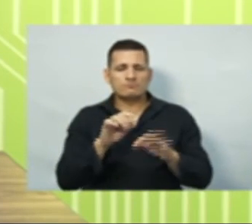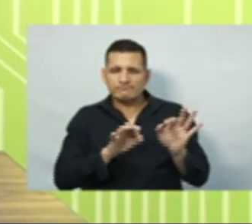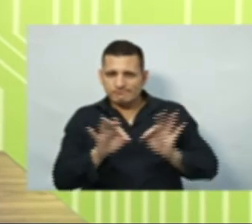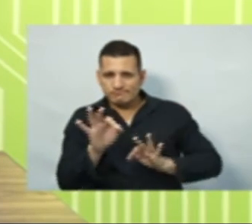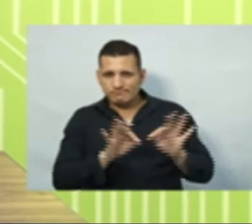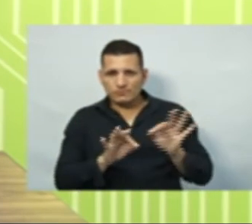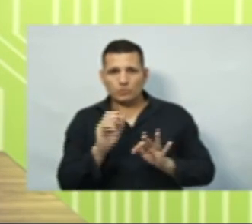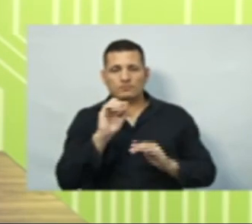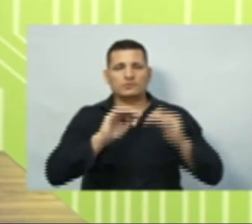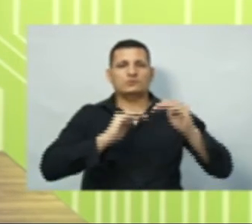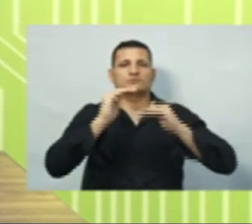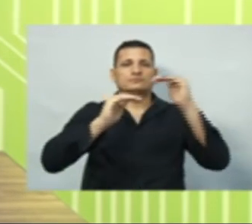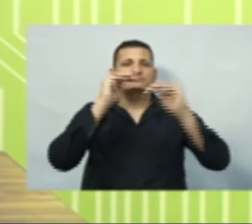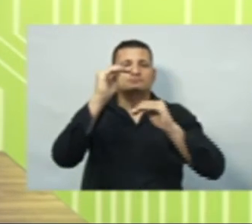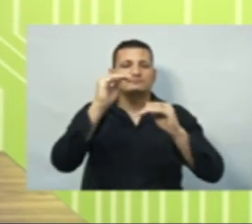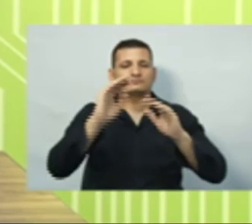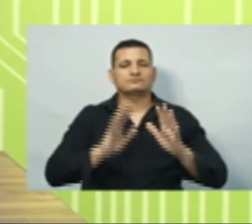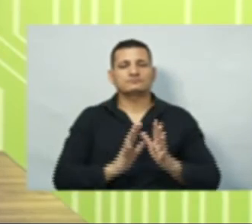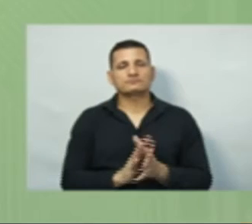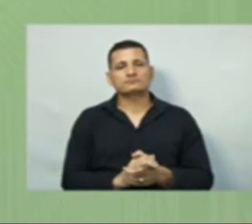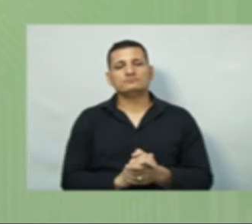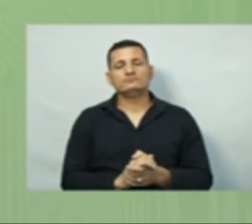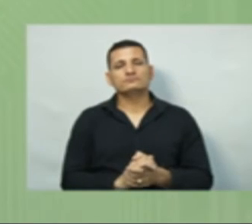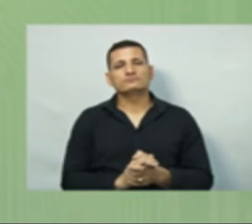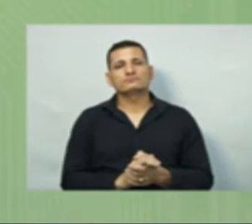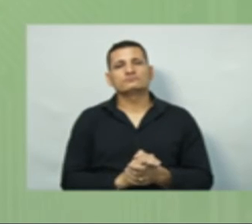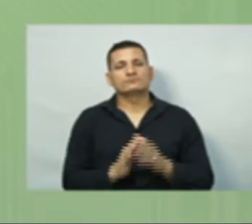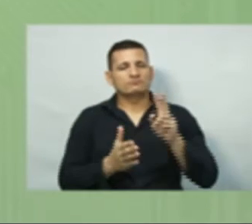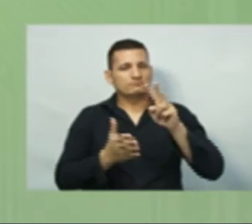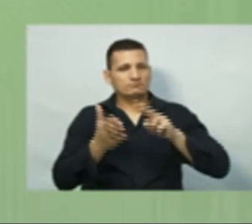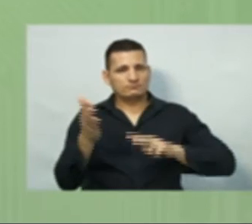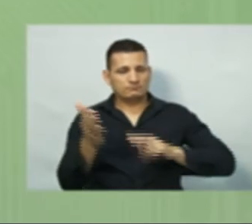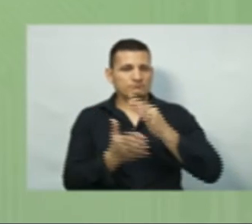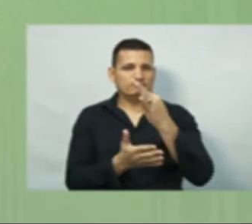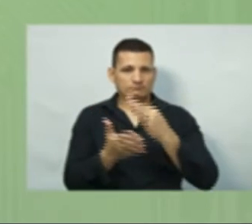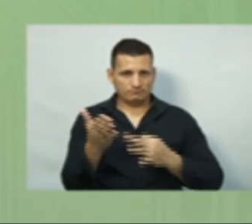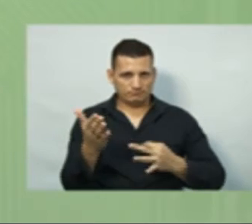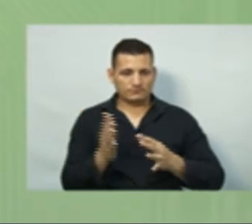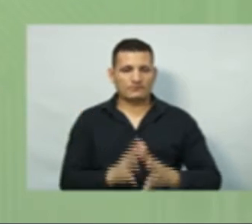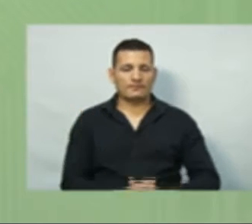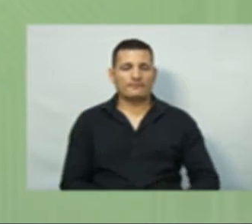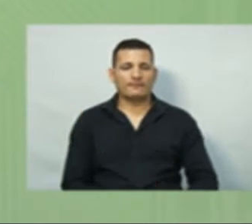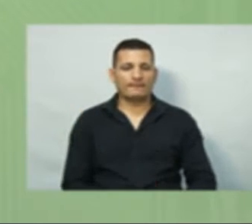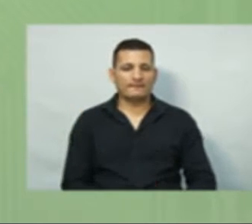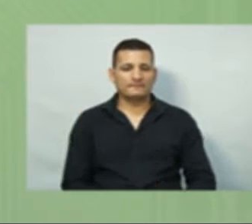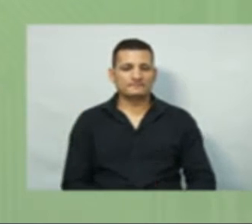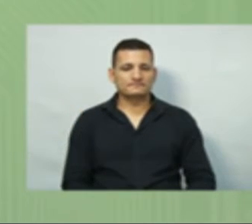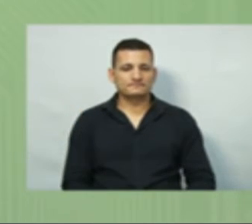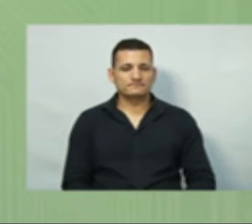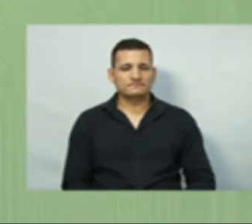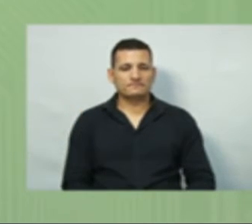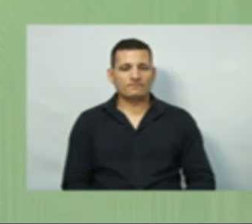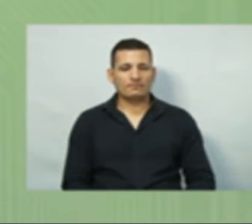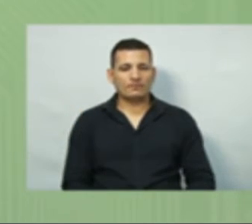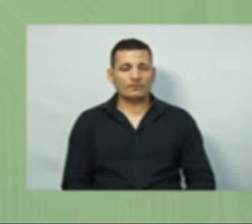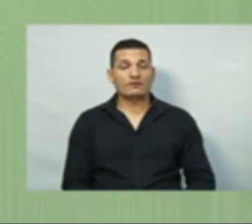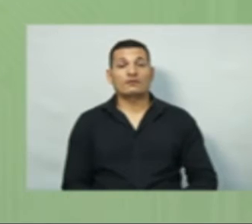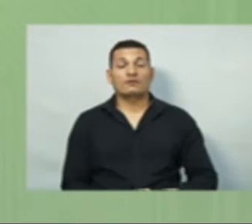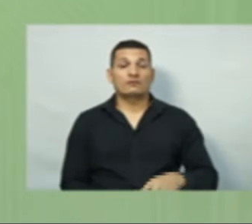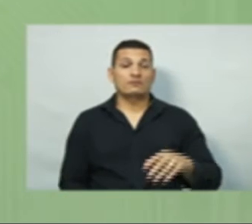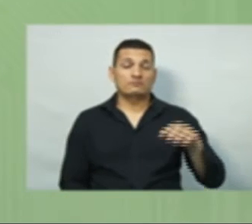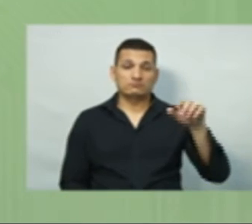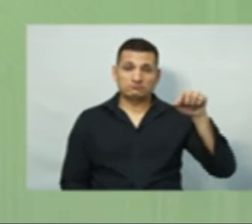o desenvolvimento. Prosseguindo o texto, a gente vê aqui também que, na medida em que uma